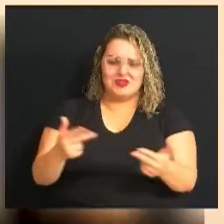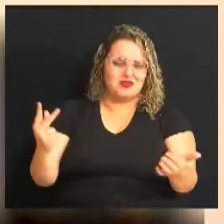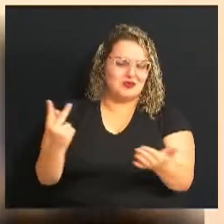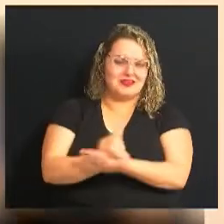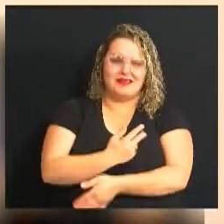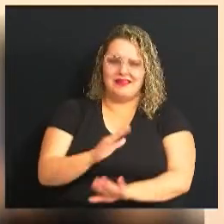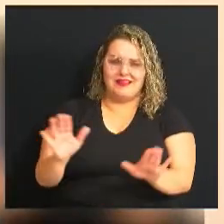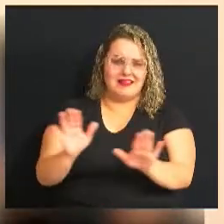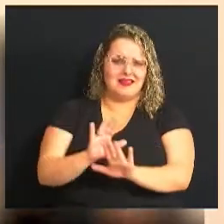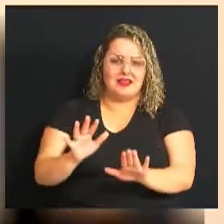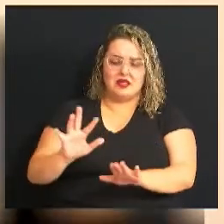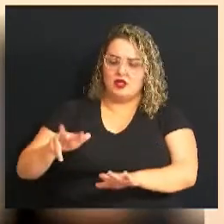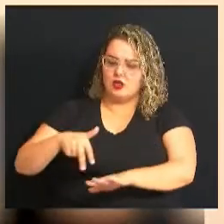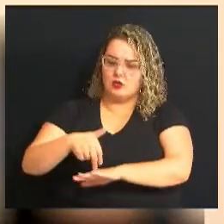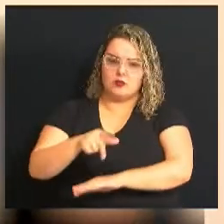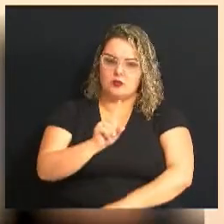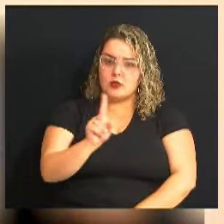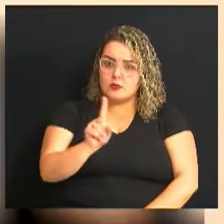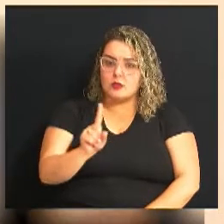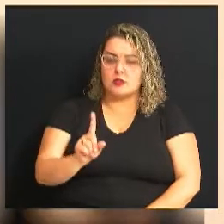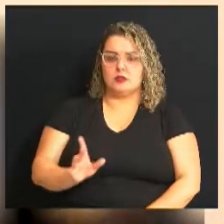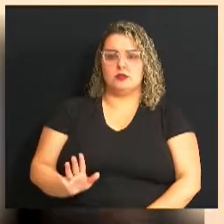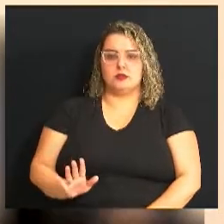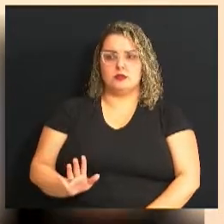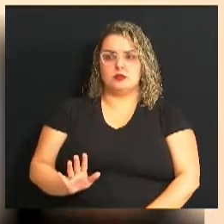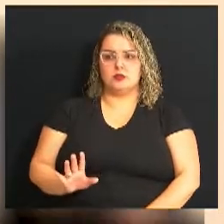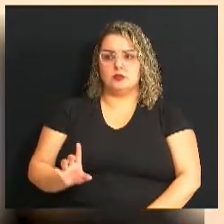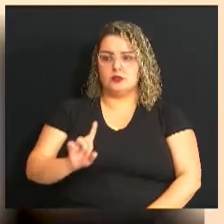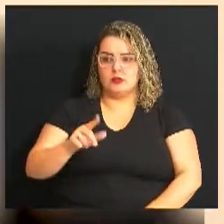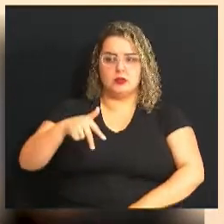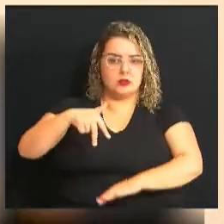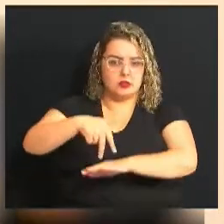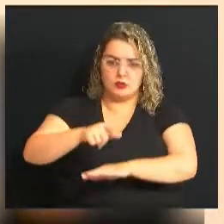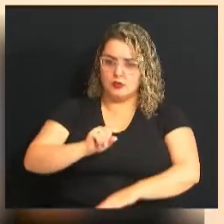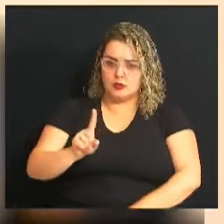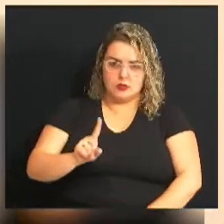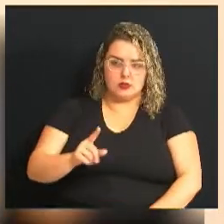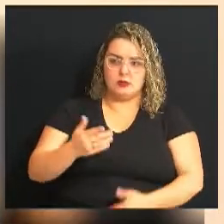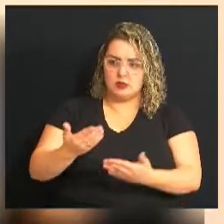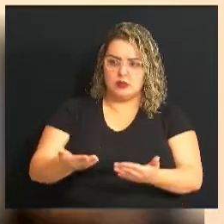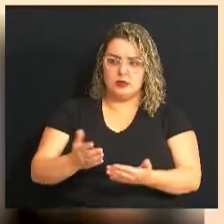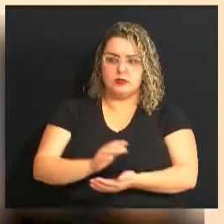porque eu não vim aqui para isso. Eu não estou aqui para isso.